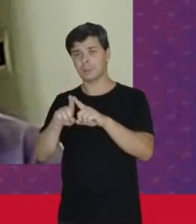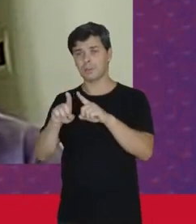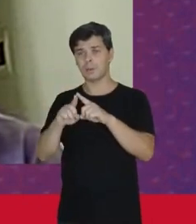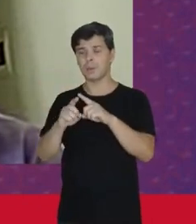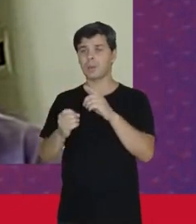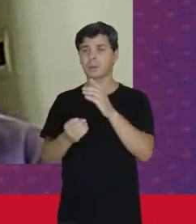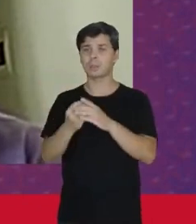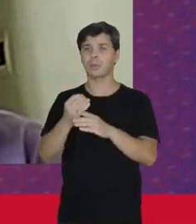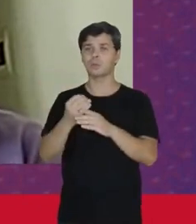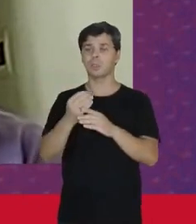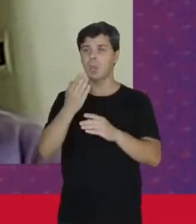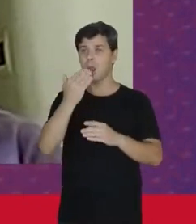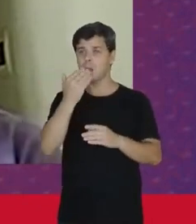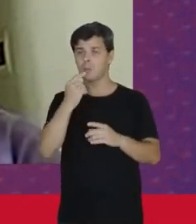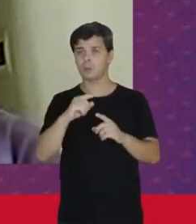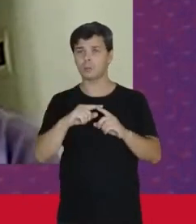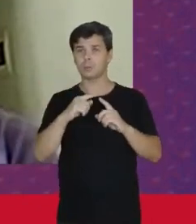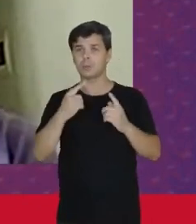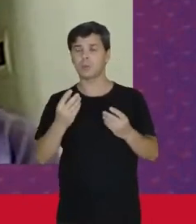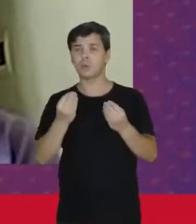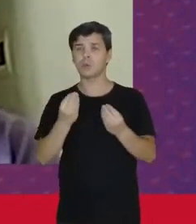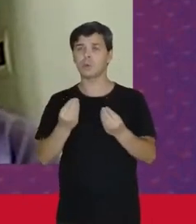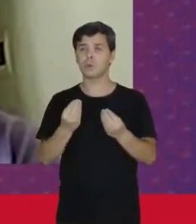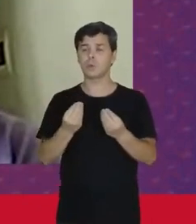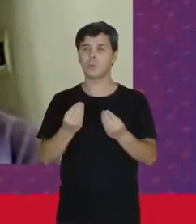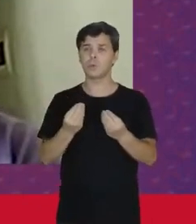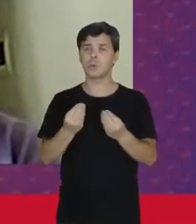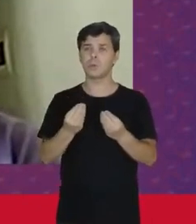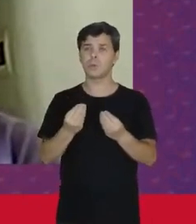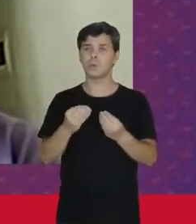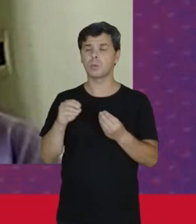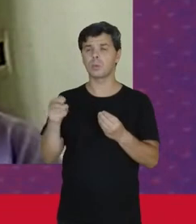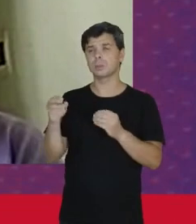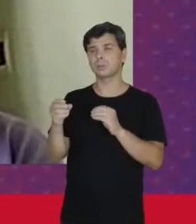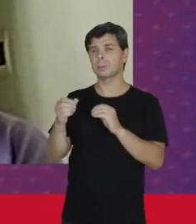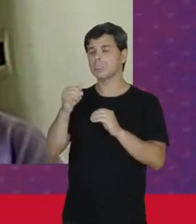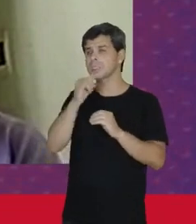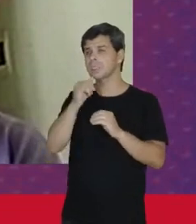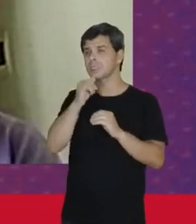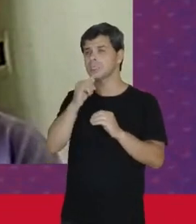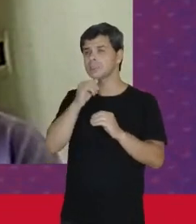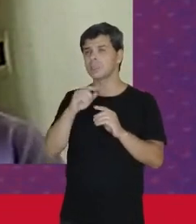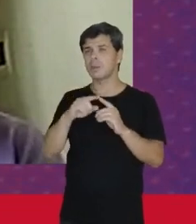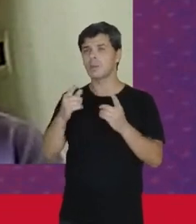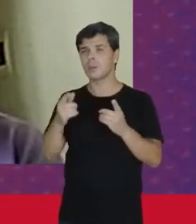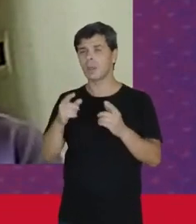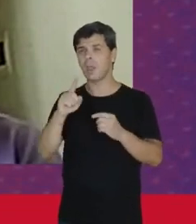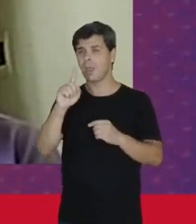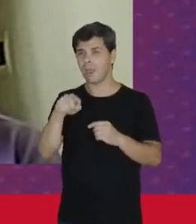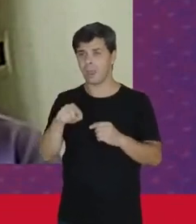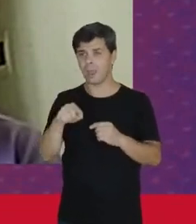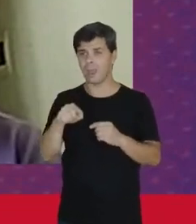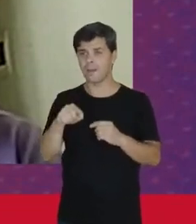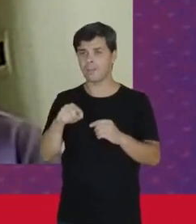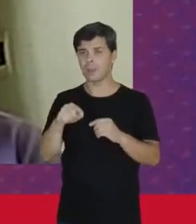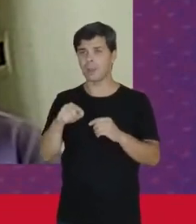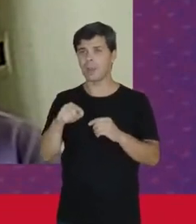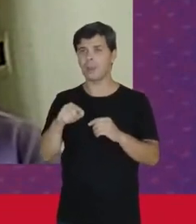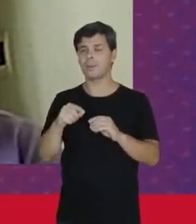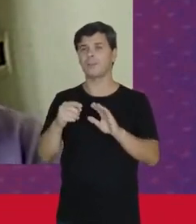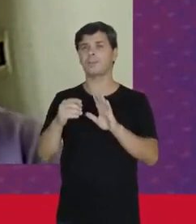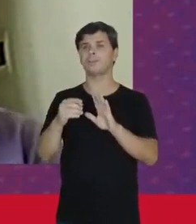produção de alimentos, e como esse modelo, que foi e ainda é a aposta